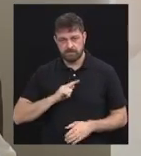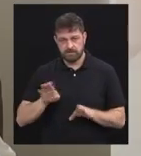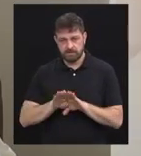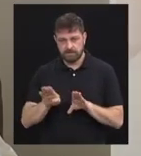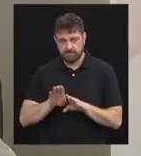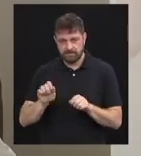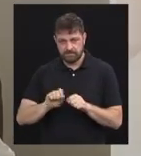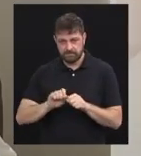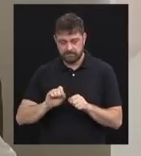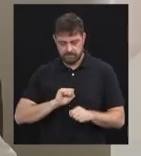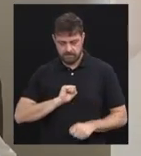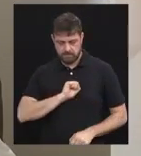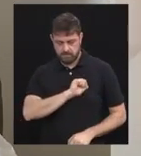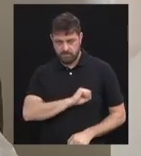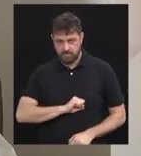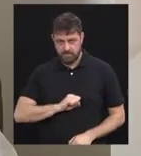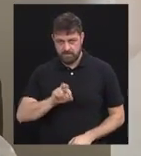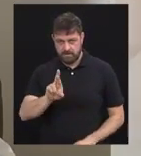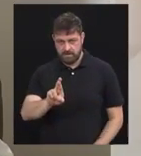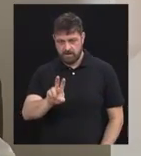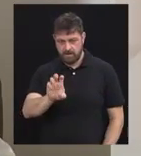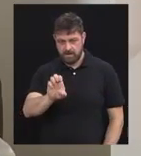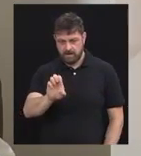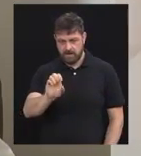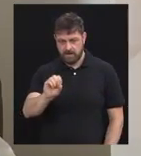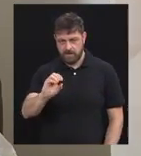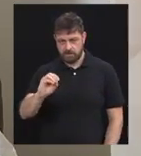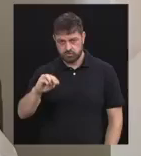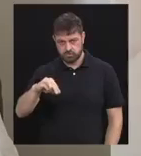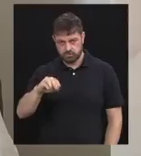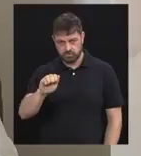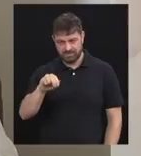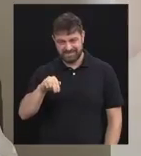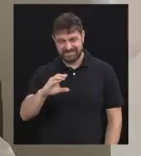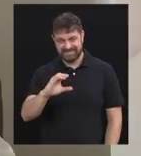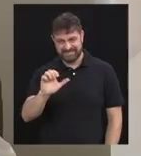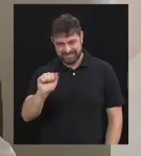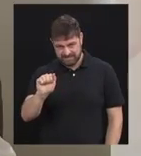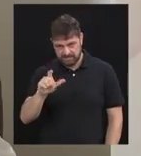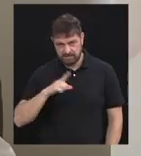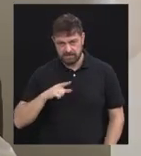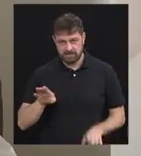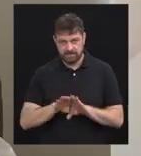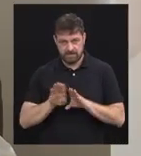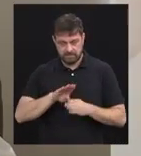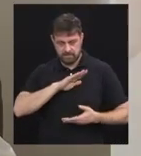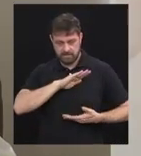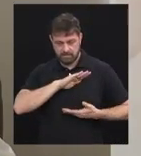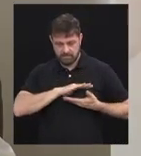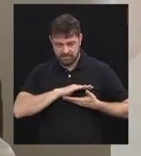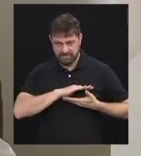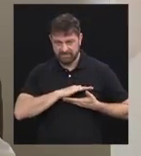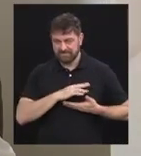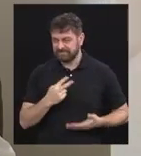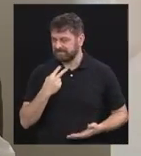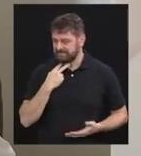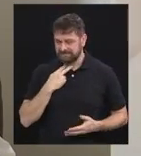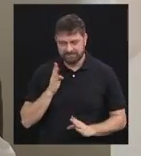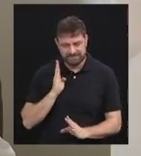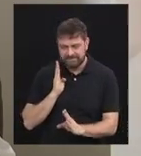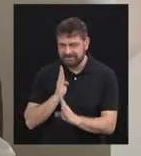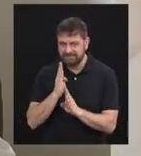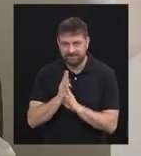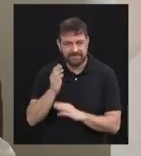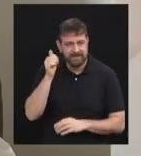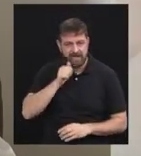bastante a ressonância magnética. Como já expliquei anteriormente, a mamografia ela não se presta muito